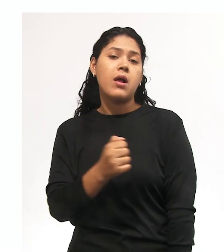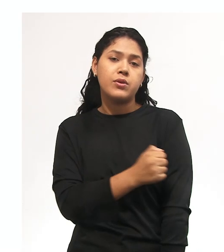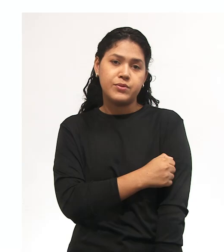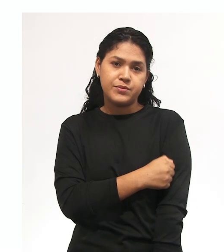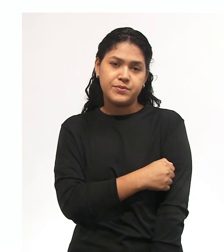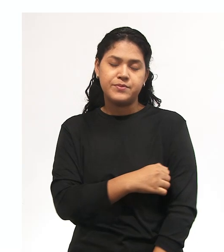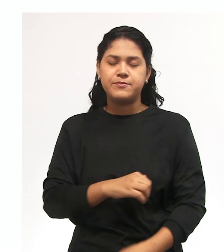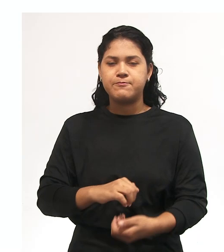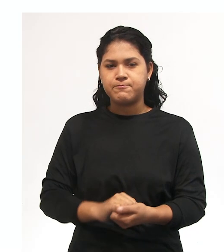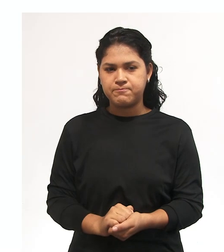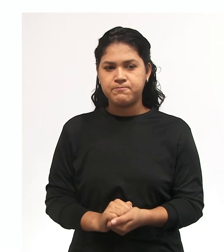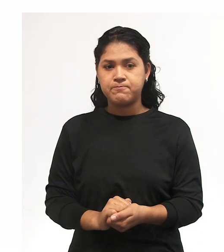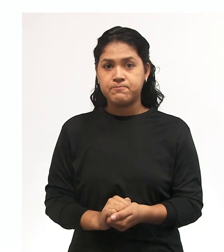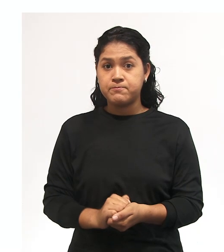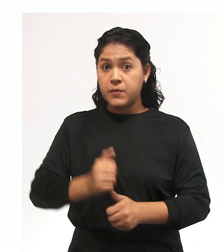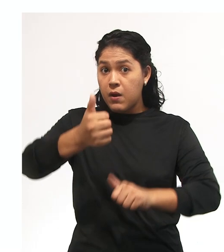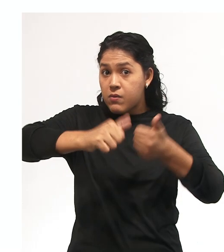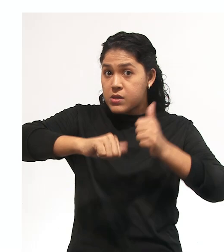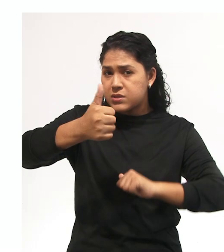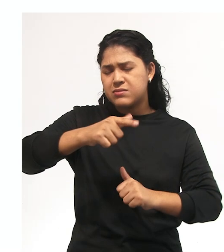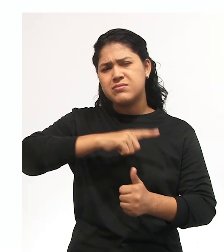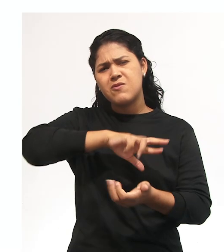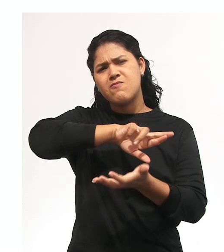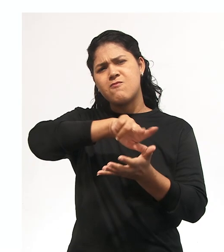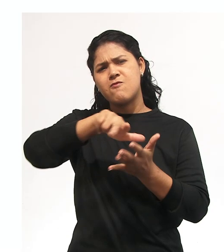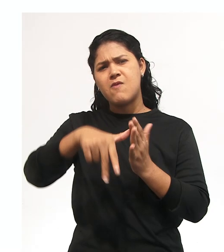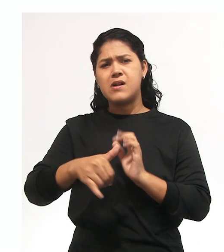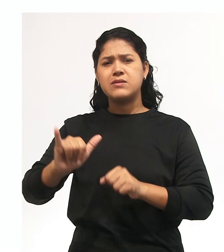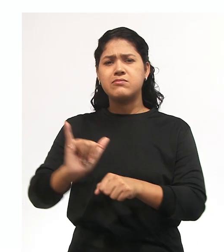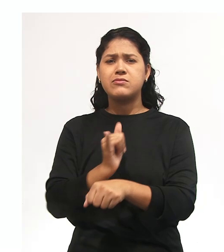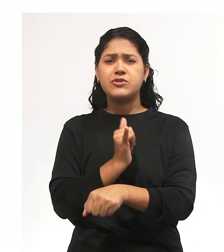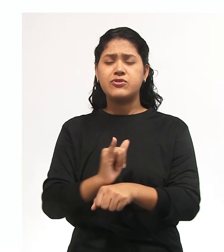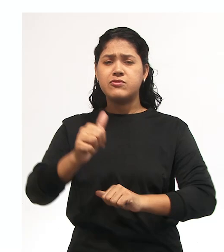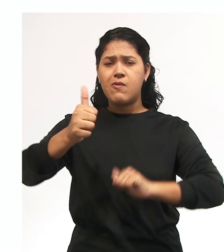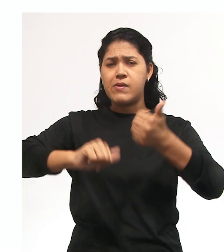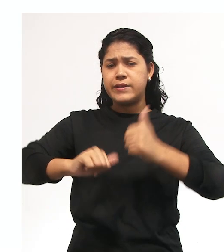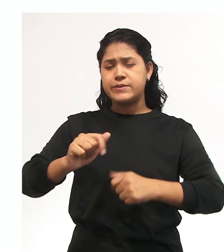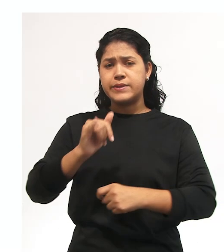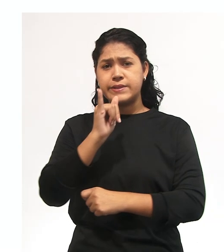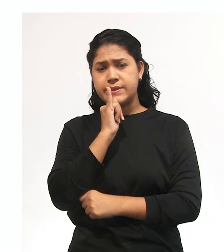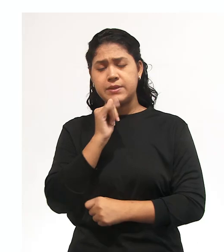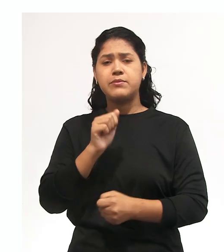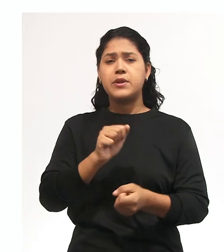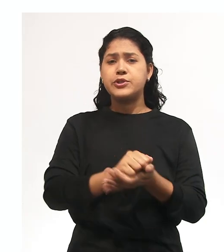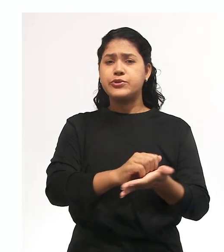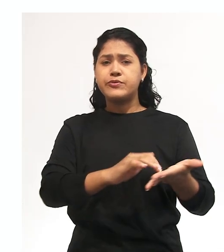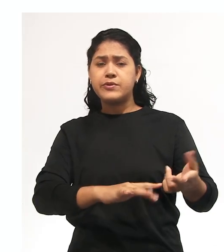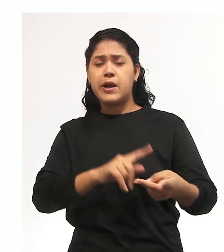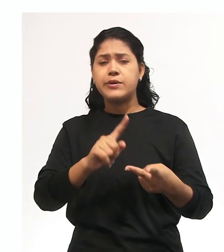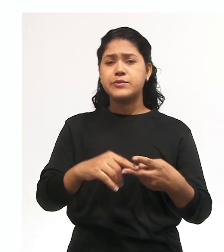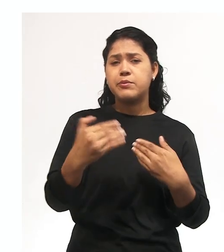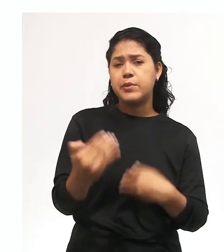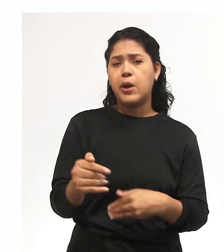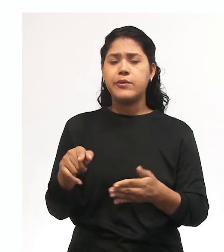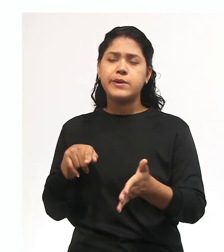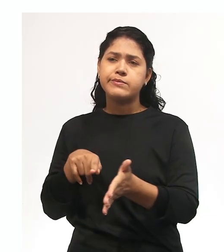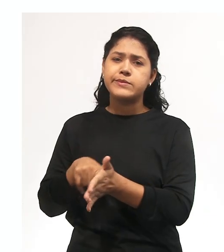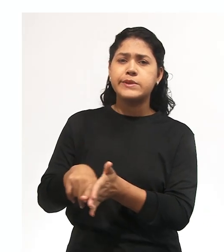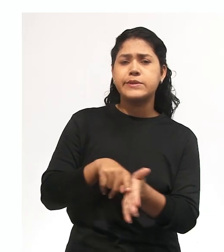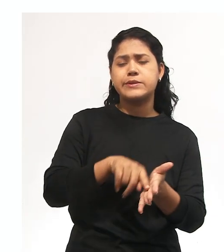somatória compreende vários instrumentos avaliativos. Exemplos: trabalhos, pesquisas,